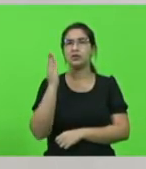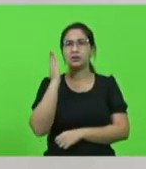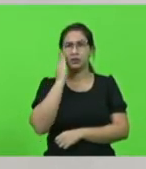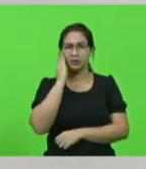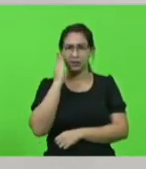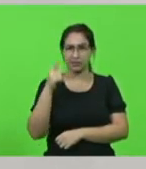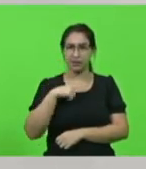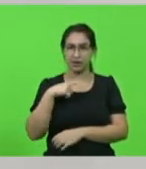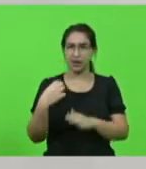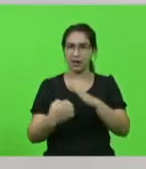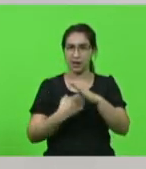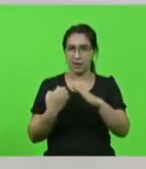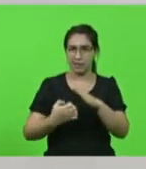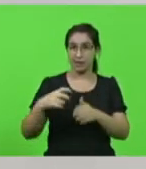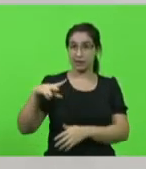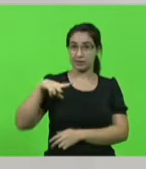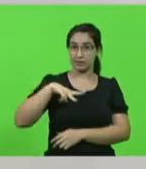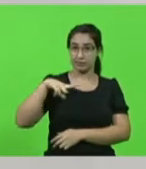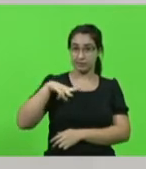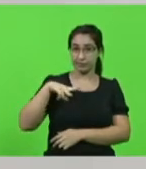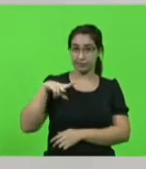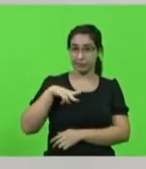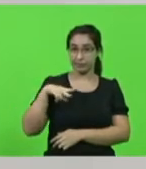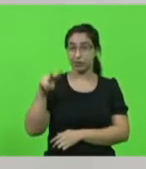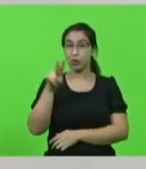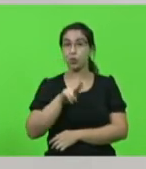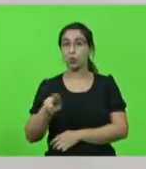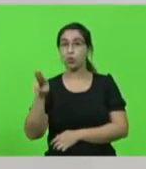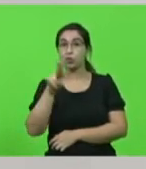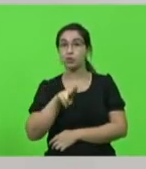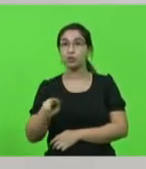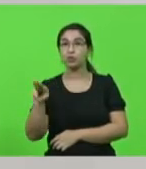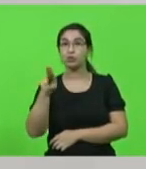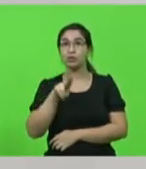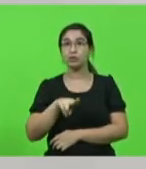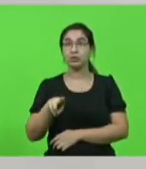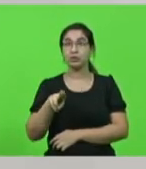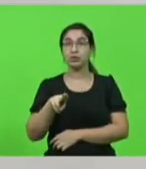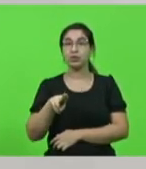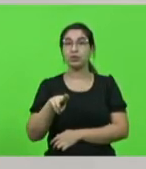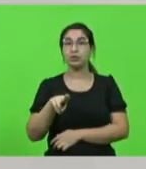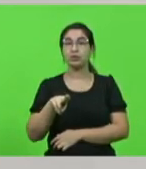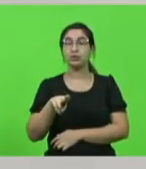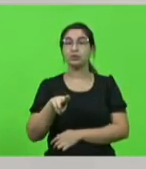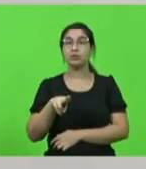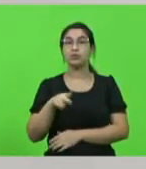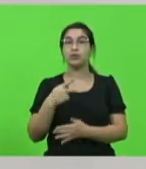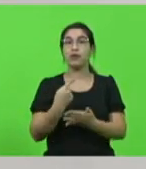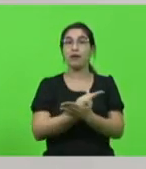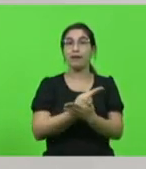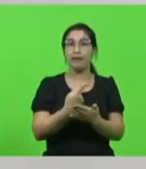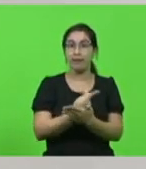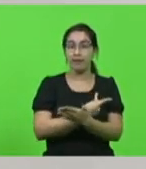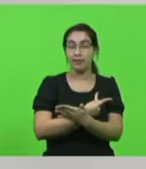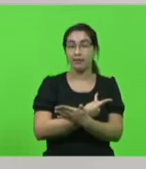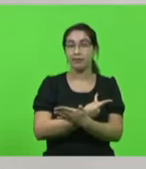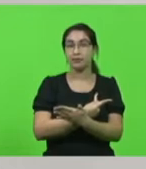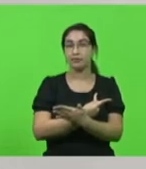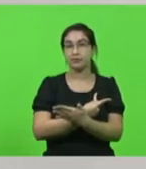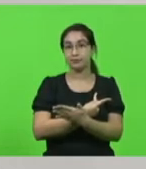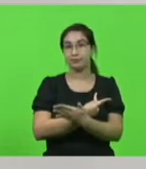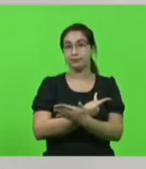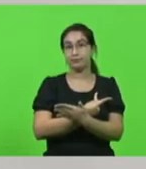empresa privada utilizando de forma irregular e não